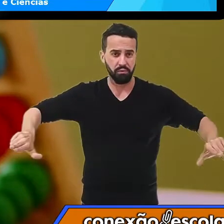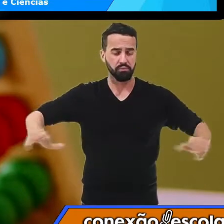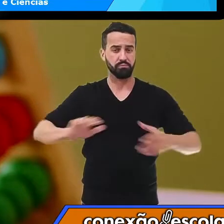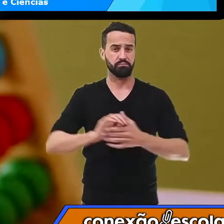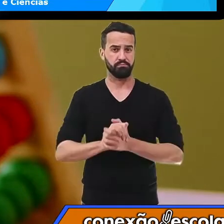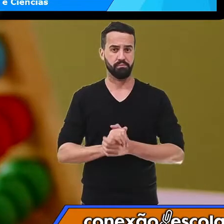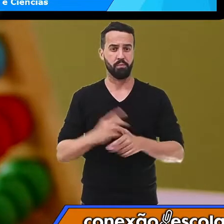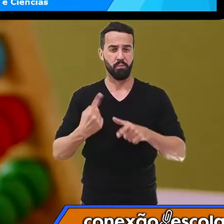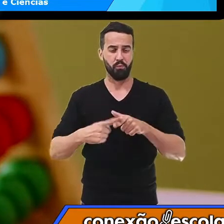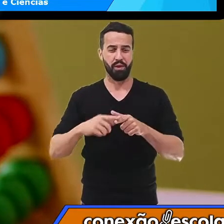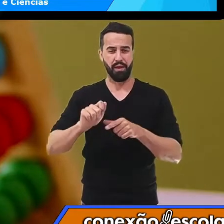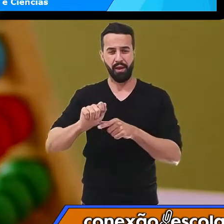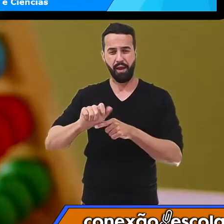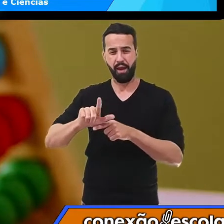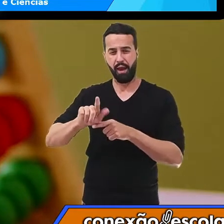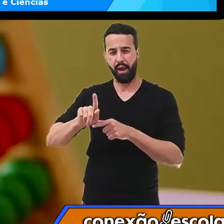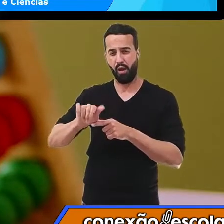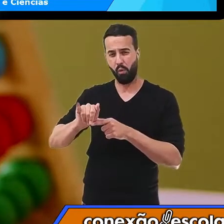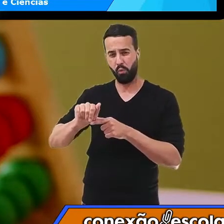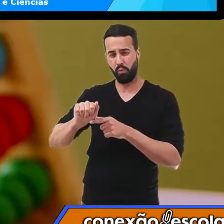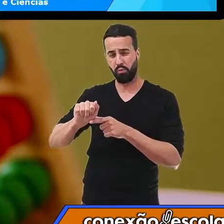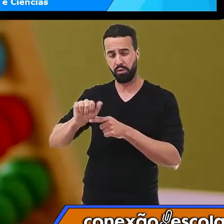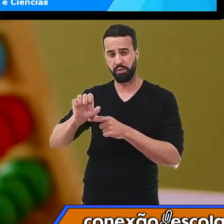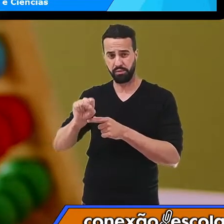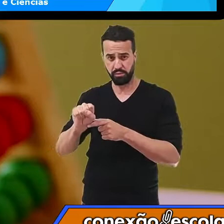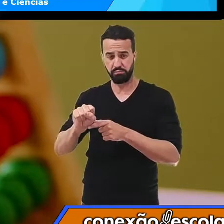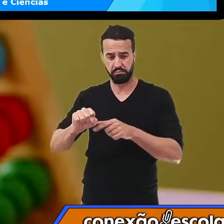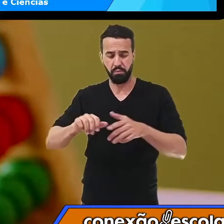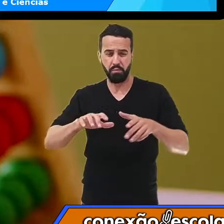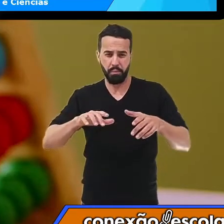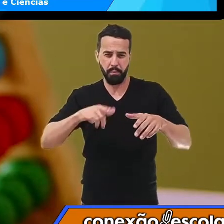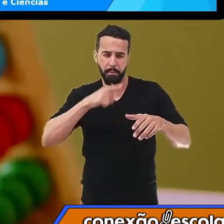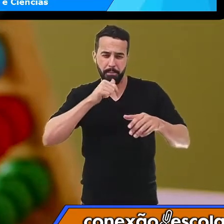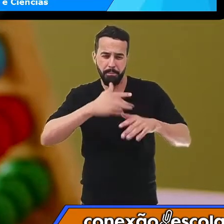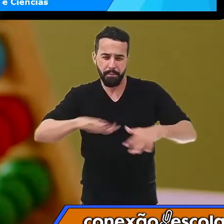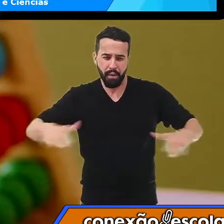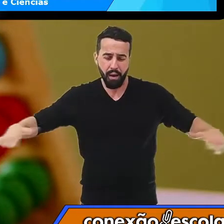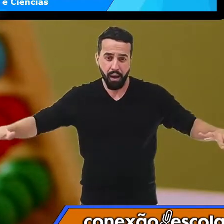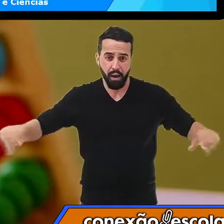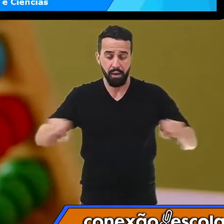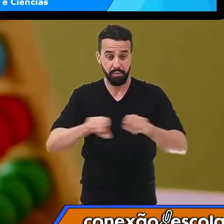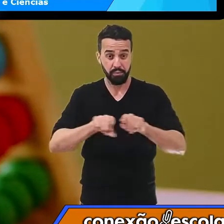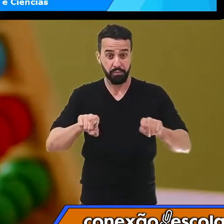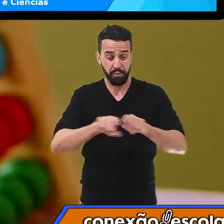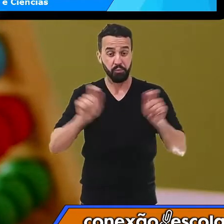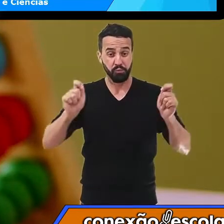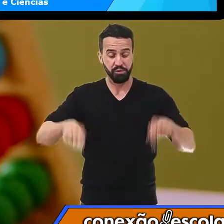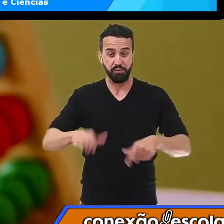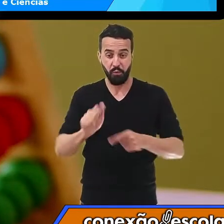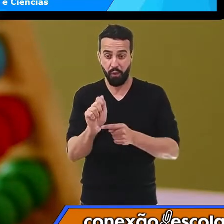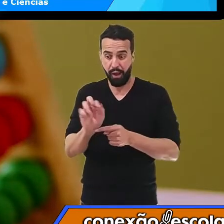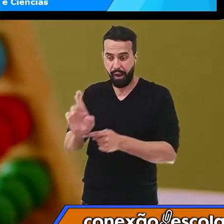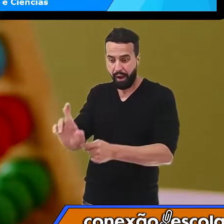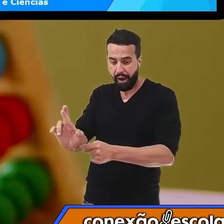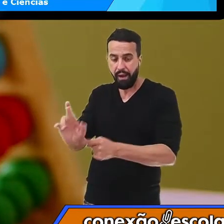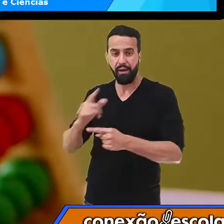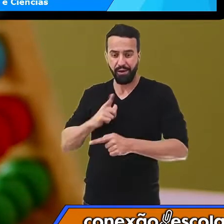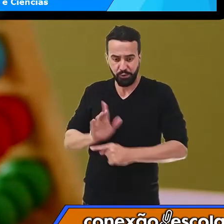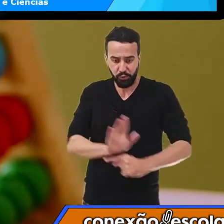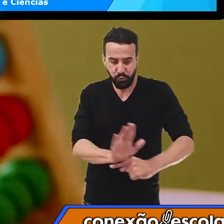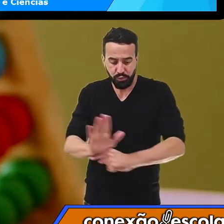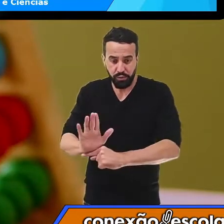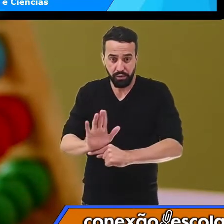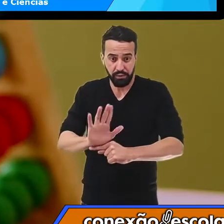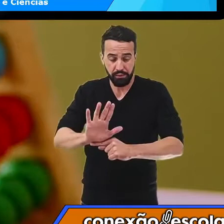algas marinhas, os plânctons, eles são responsáveis pela produção de oxigênio, grande parte do